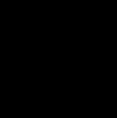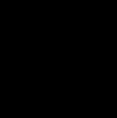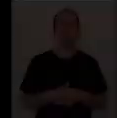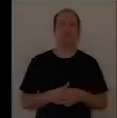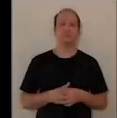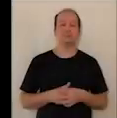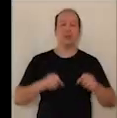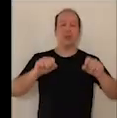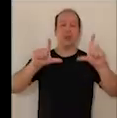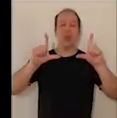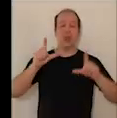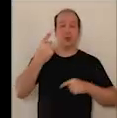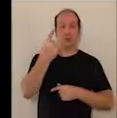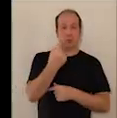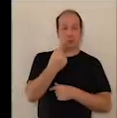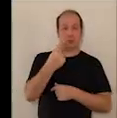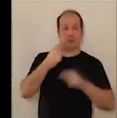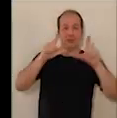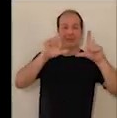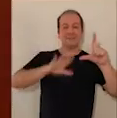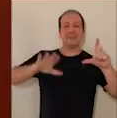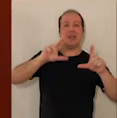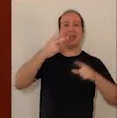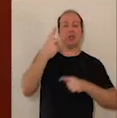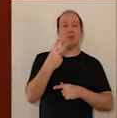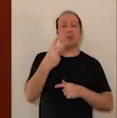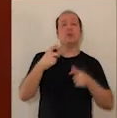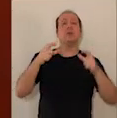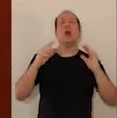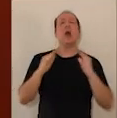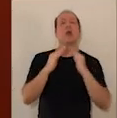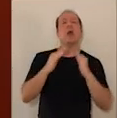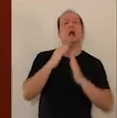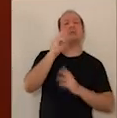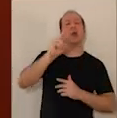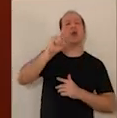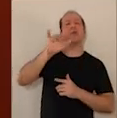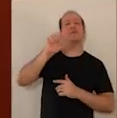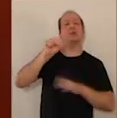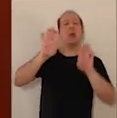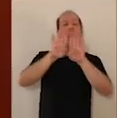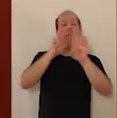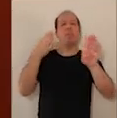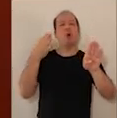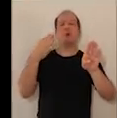Ato 1, cena 2. Casa de Corvino. Corvino vai até a porta e abre. Entra